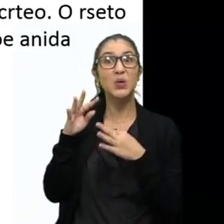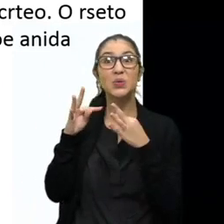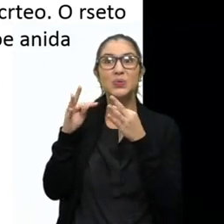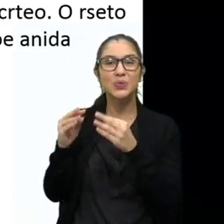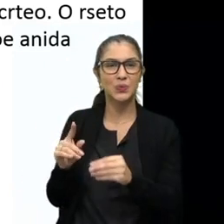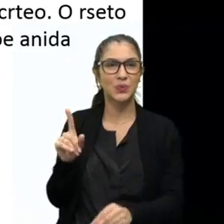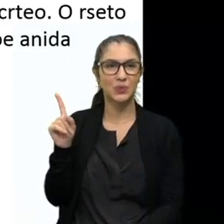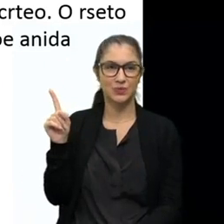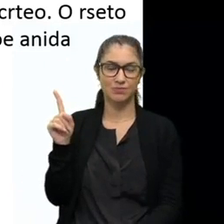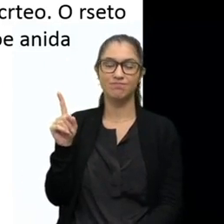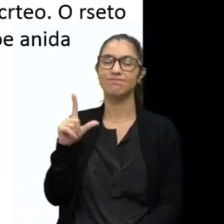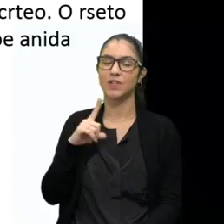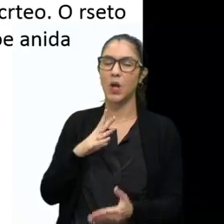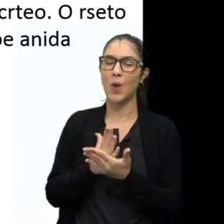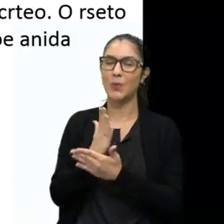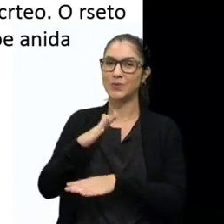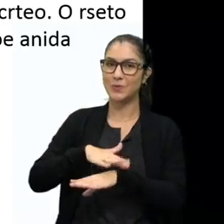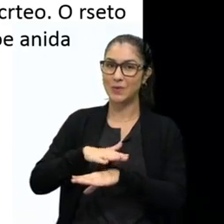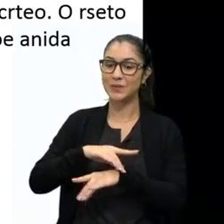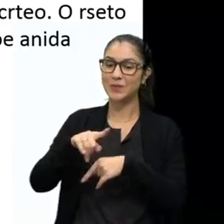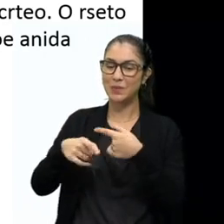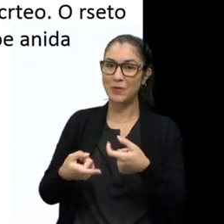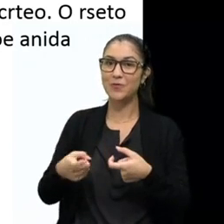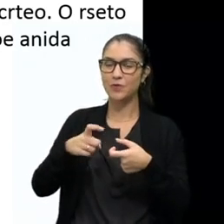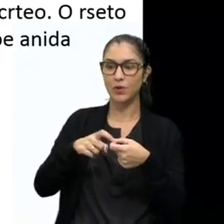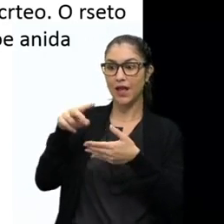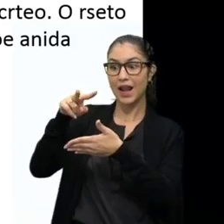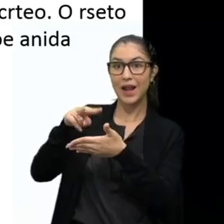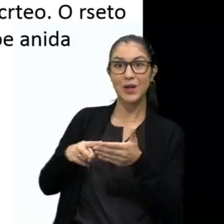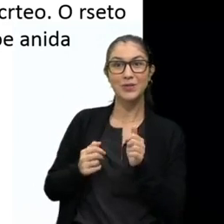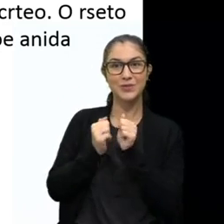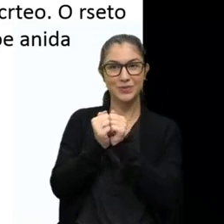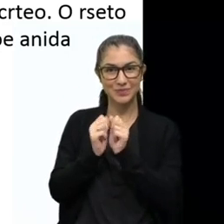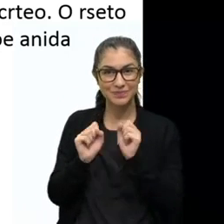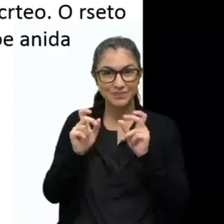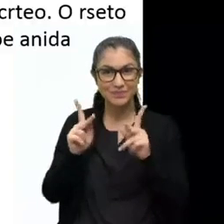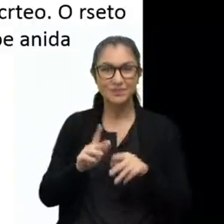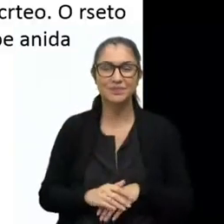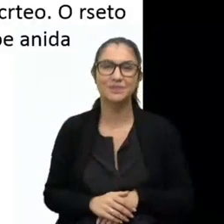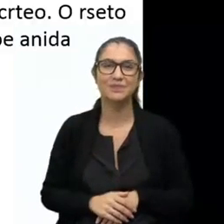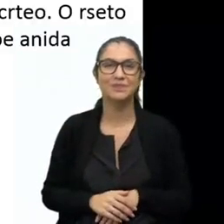esse texto. Nós vamos dar alguns minutinhos e voltamos para ler todos juntos, tá bom?